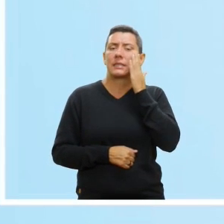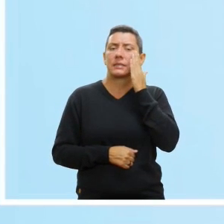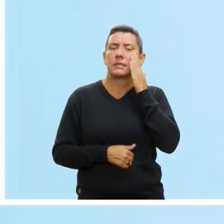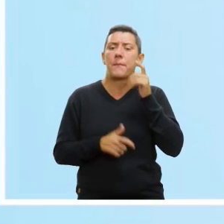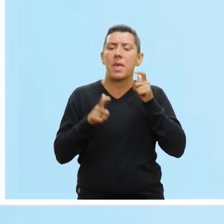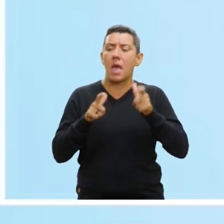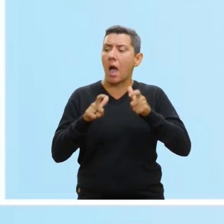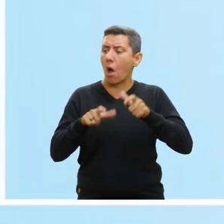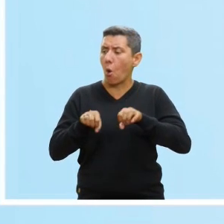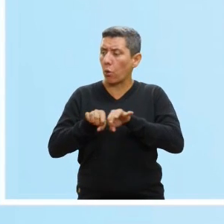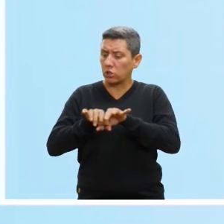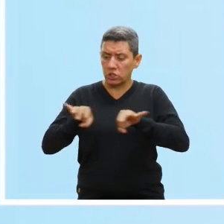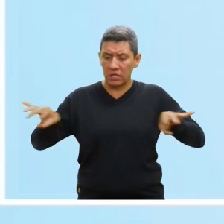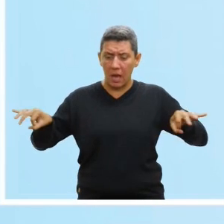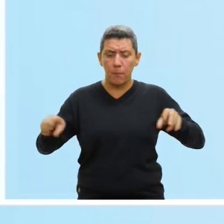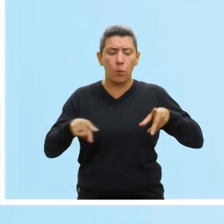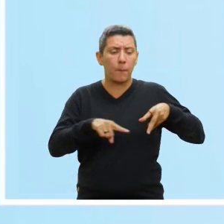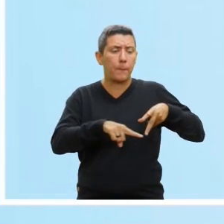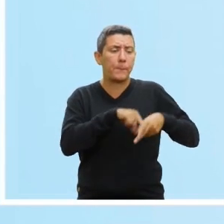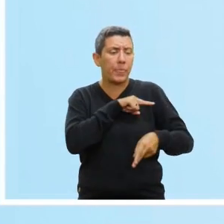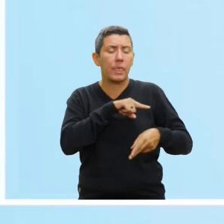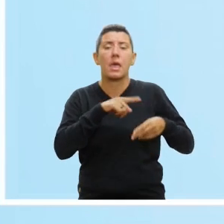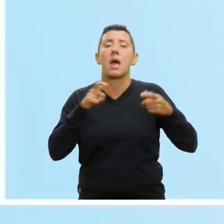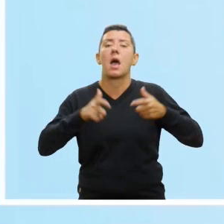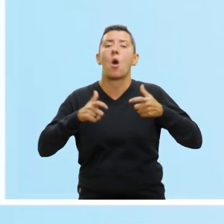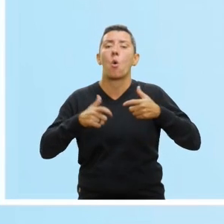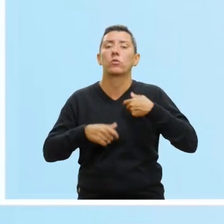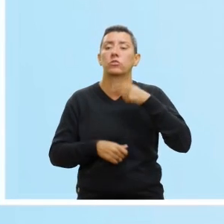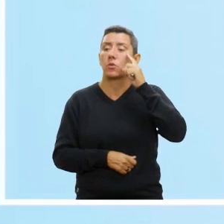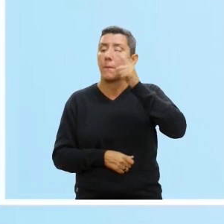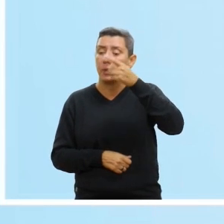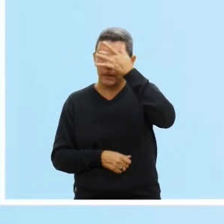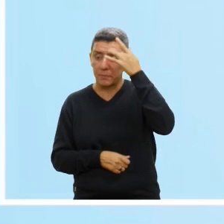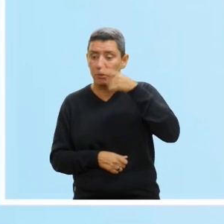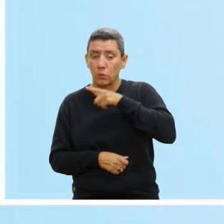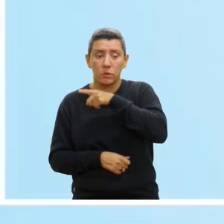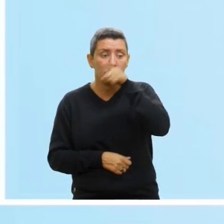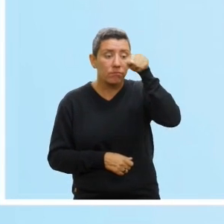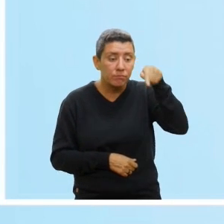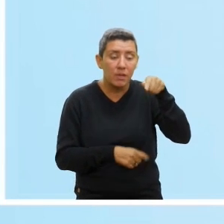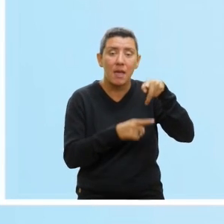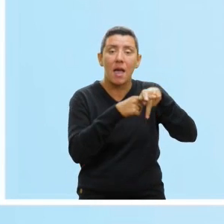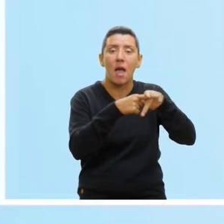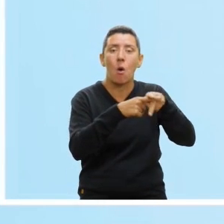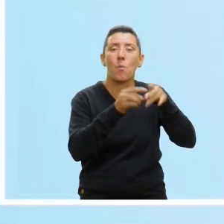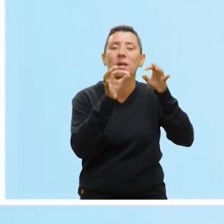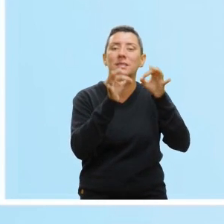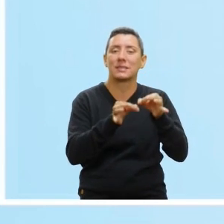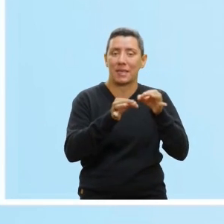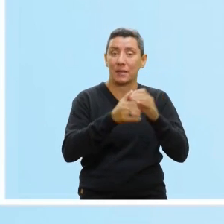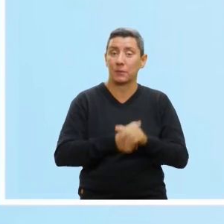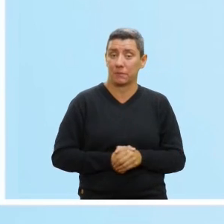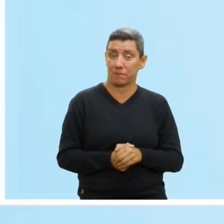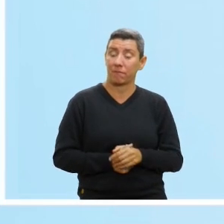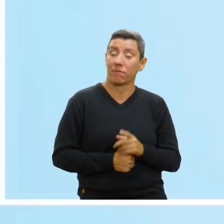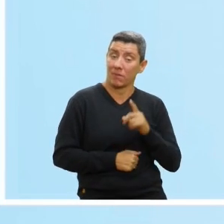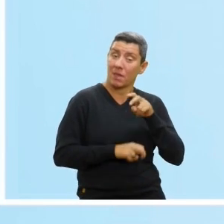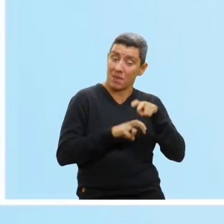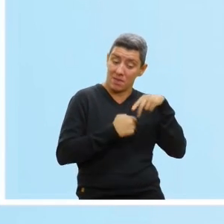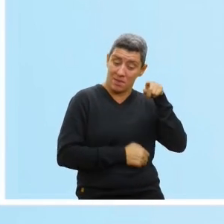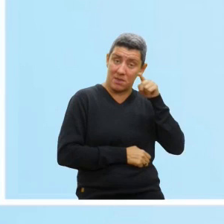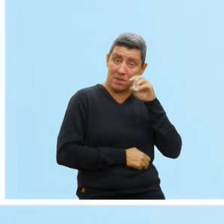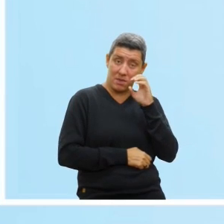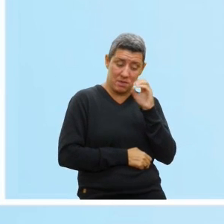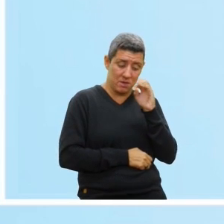aonde que foi o rompimento, para poder mandar alguém para fazer uma fusão na fibra? O OTDR, ele envia um sinal e aonde tiver